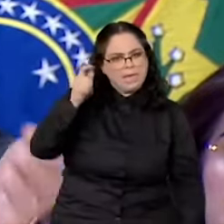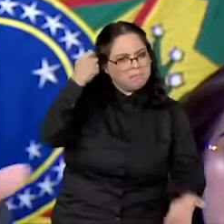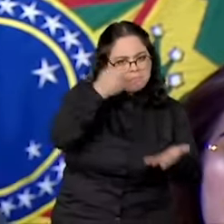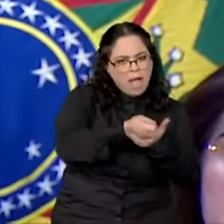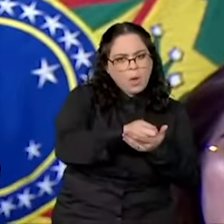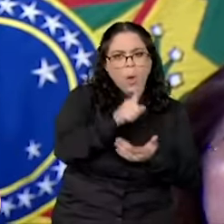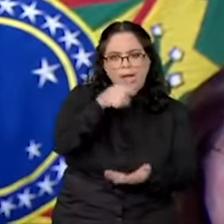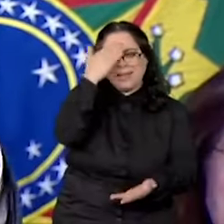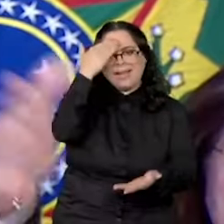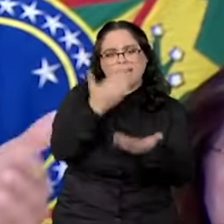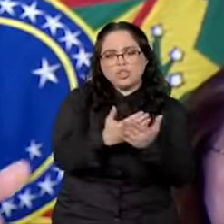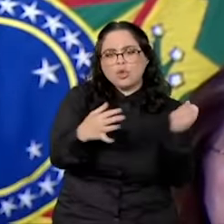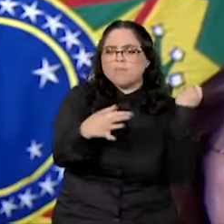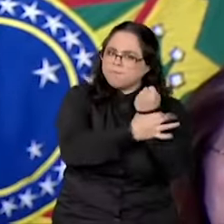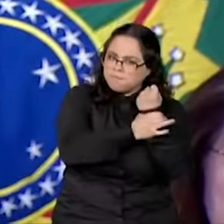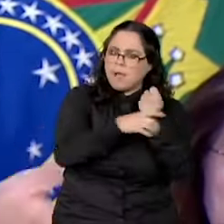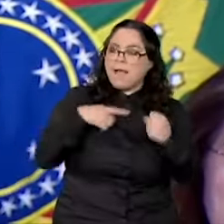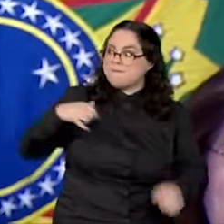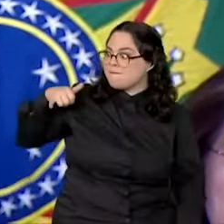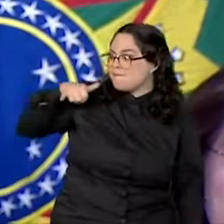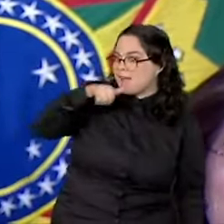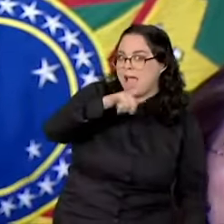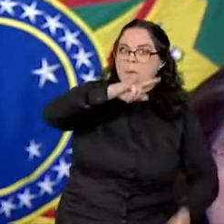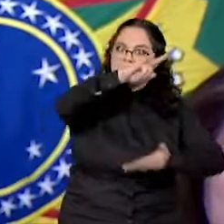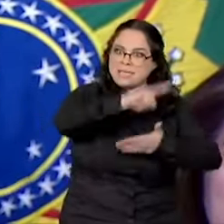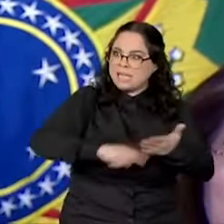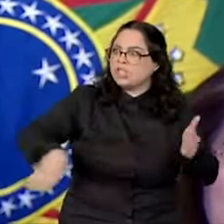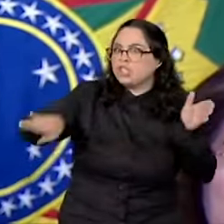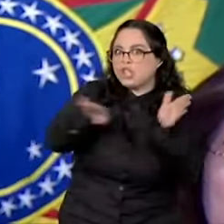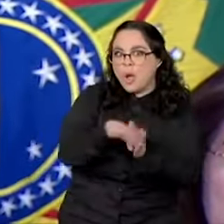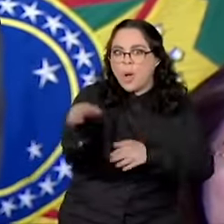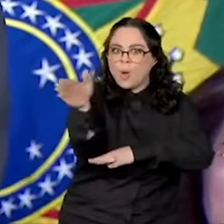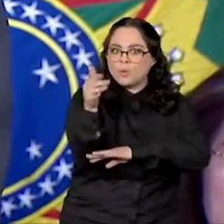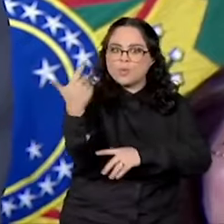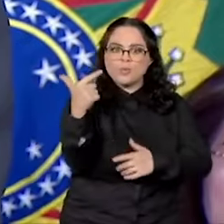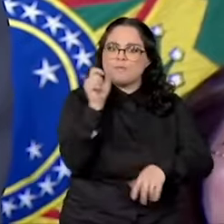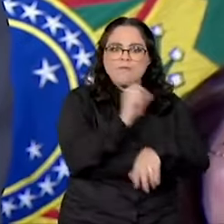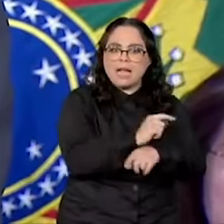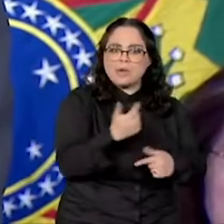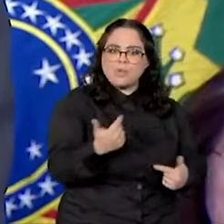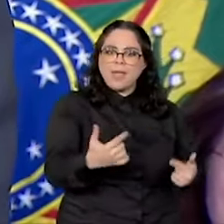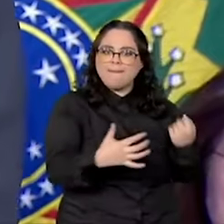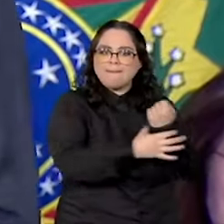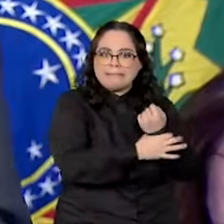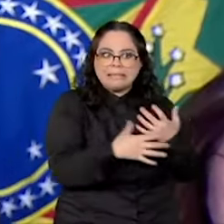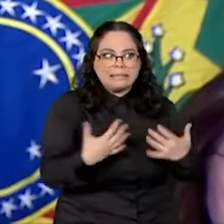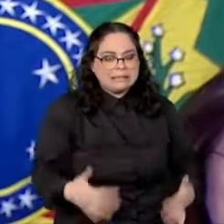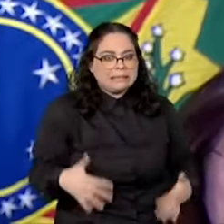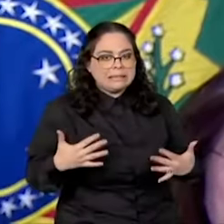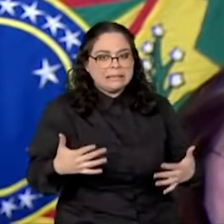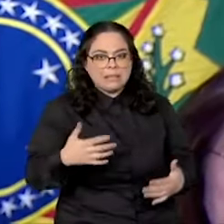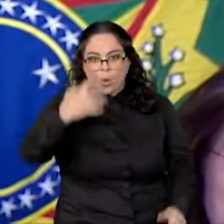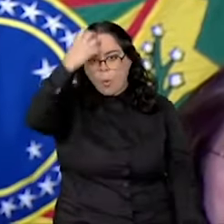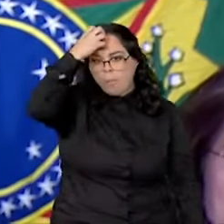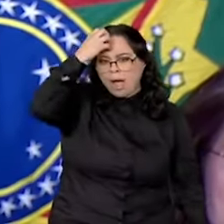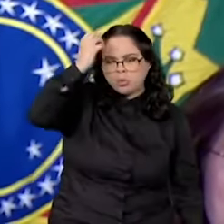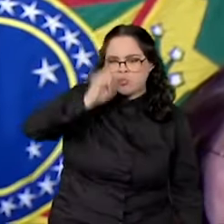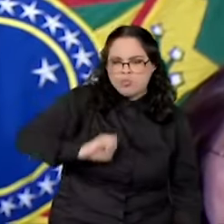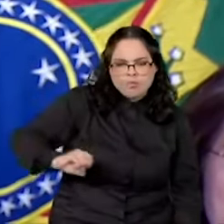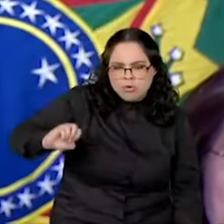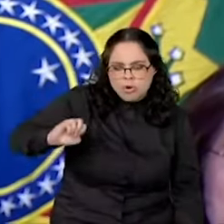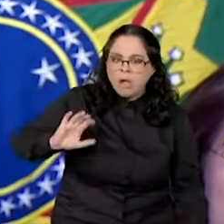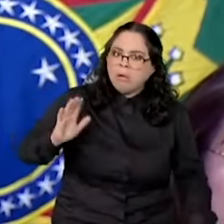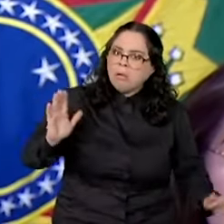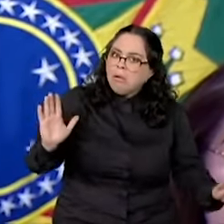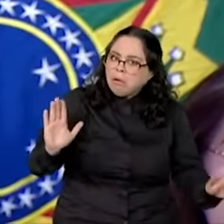ele acreditou, ele pegou um avião, comprou uma passagem, chegou lá, não tem a vaga e não tem culpado.